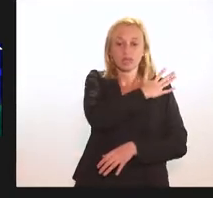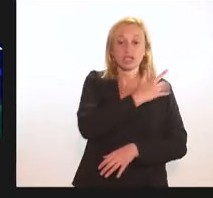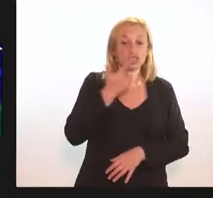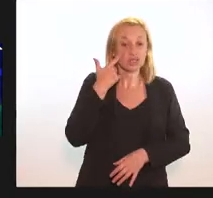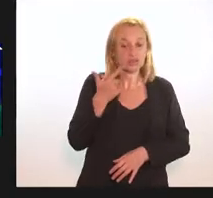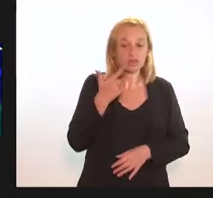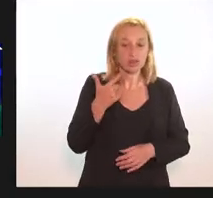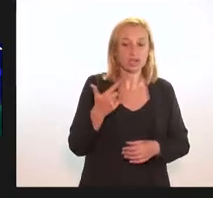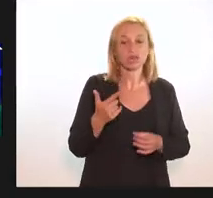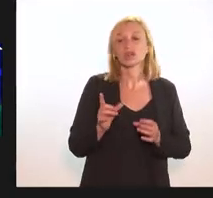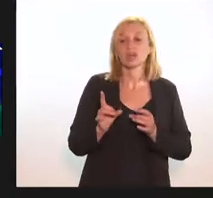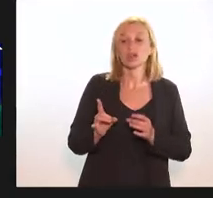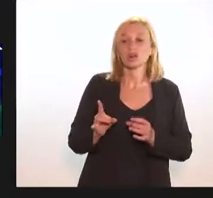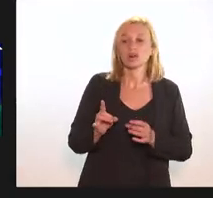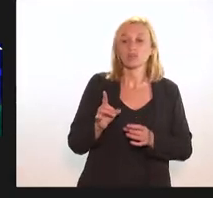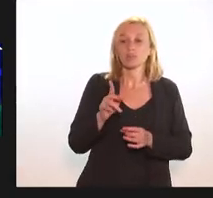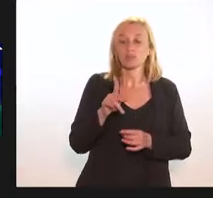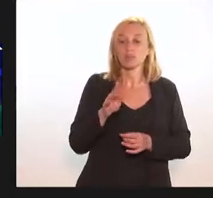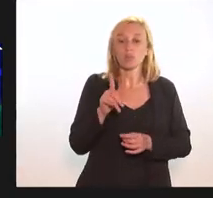carrinhos vendendo BOPE,